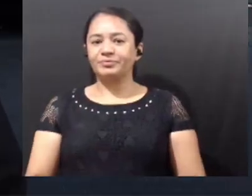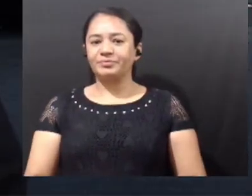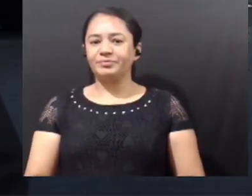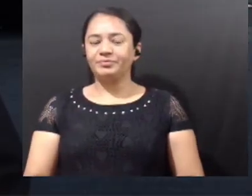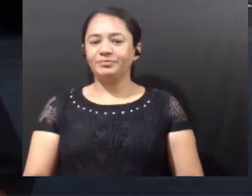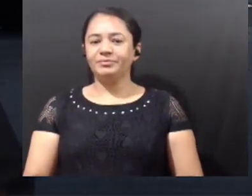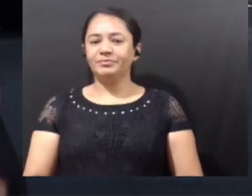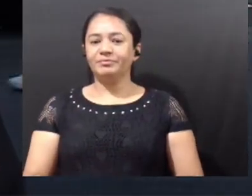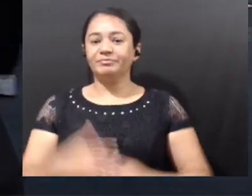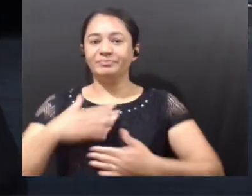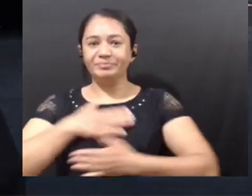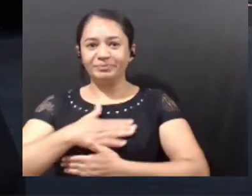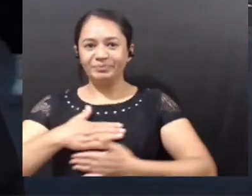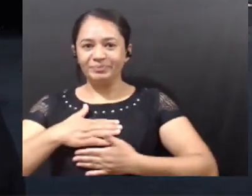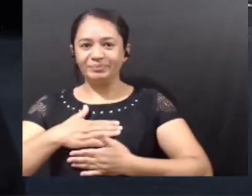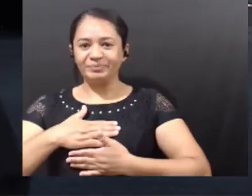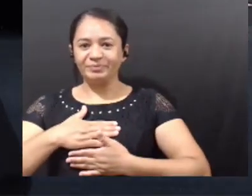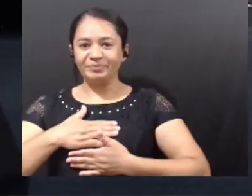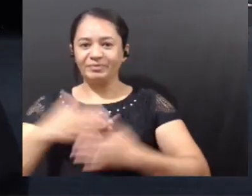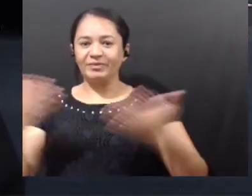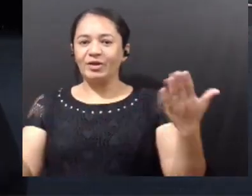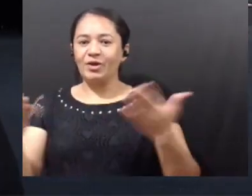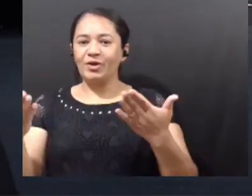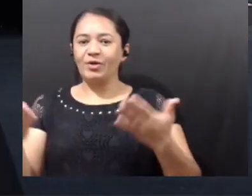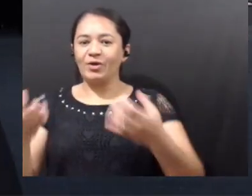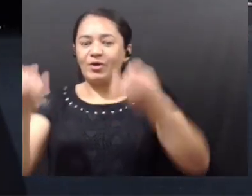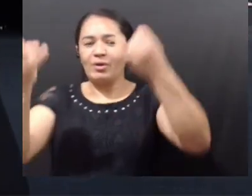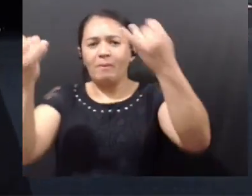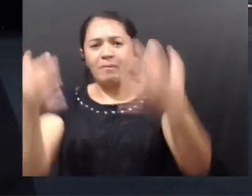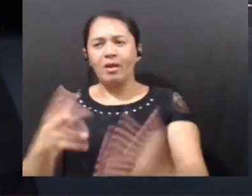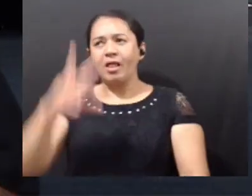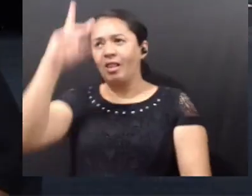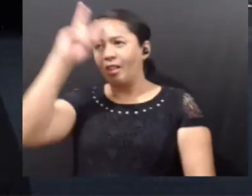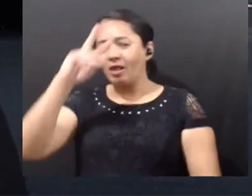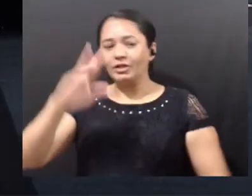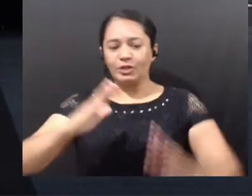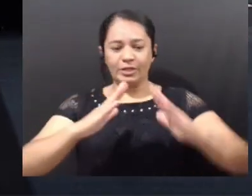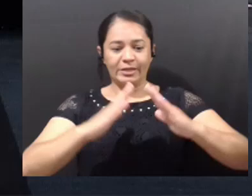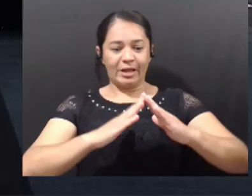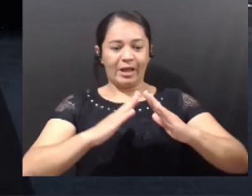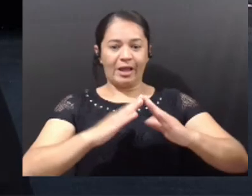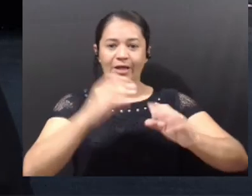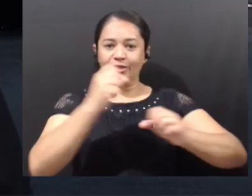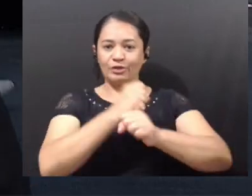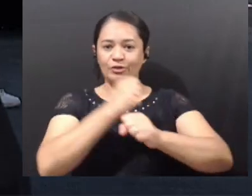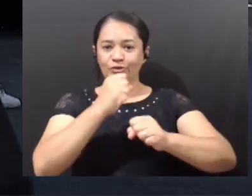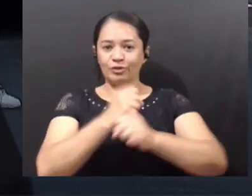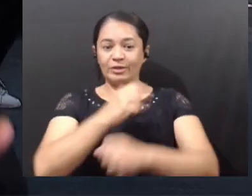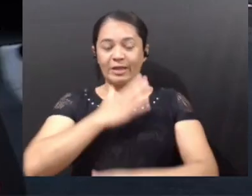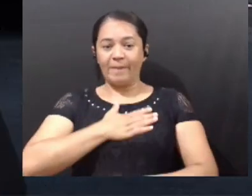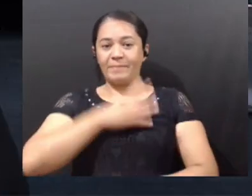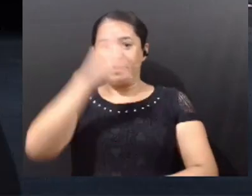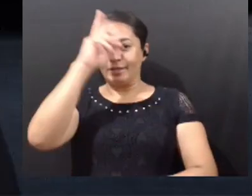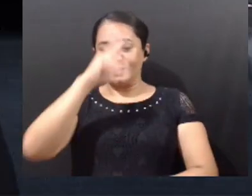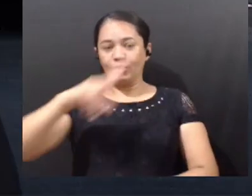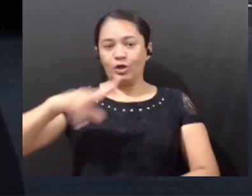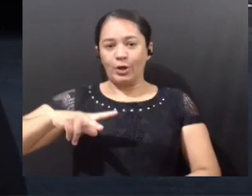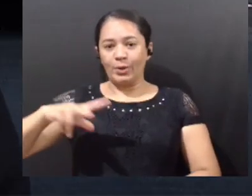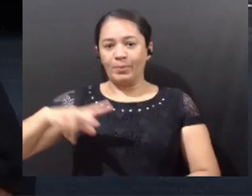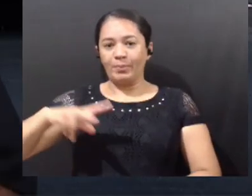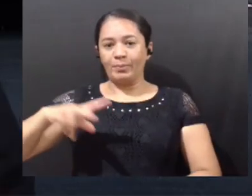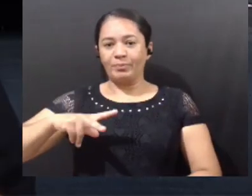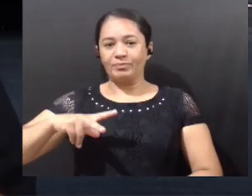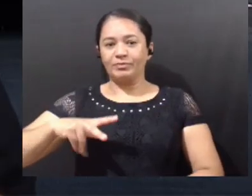que eu vim aqui falar um pouquinho da história da Casa do Construtor, da minha história pessoal, que vem de uma família muito